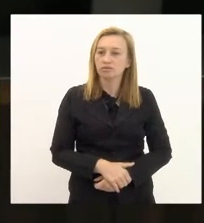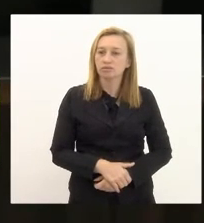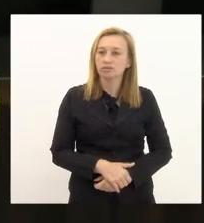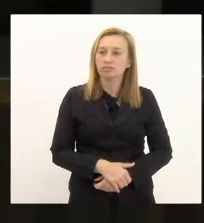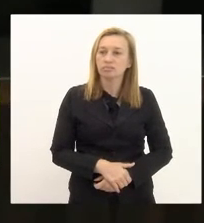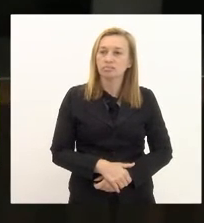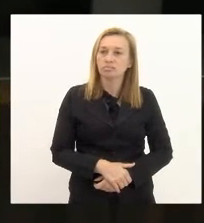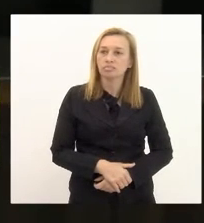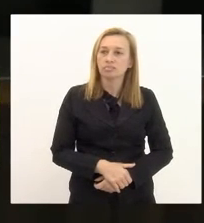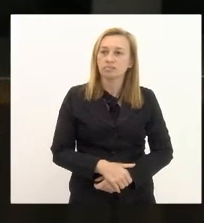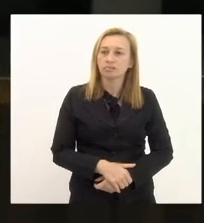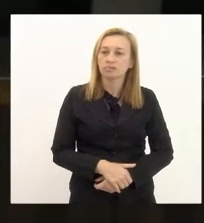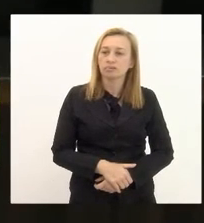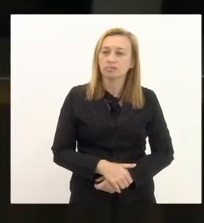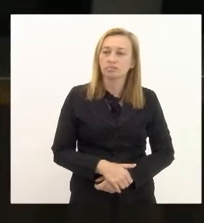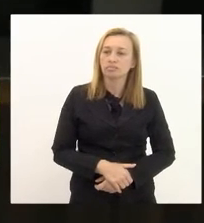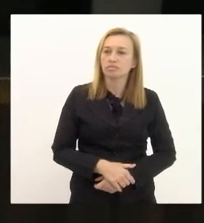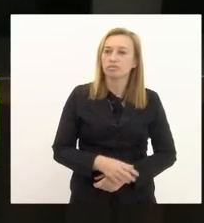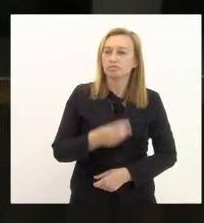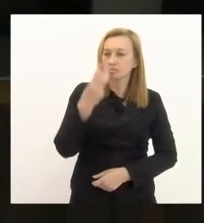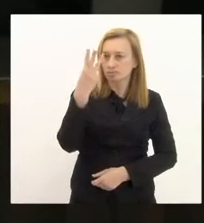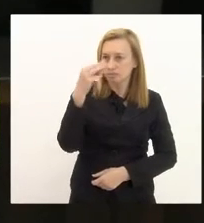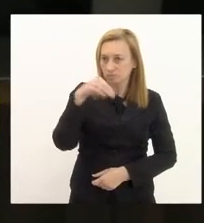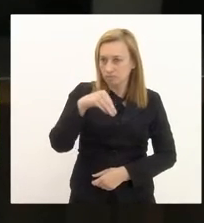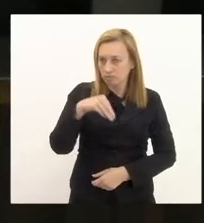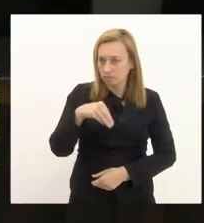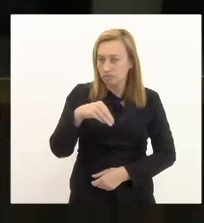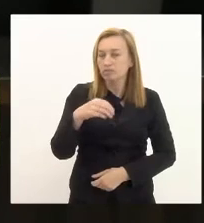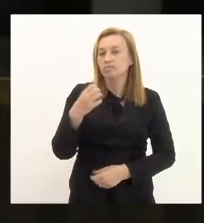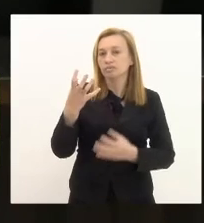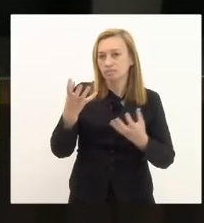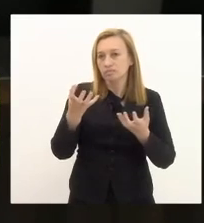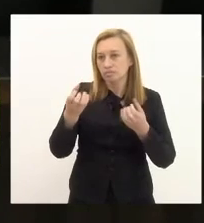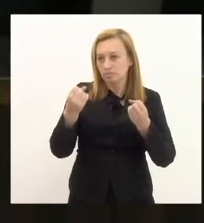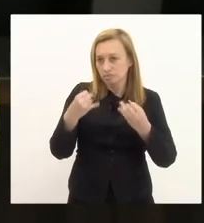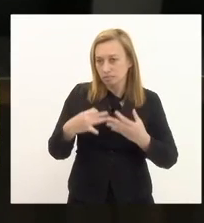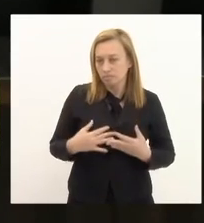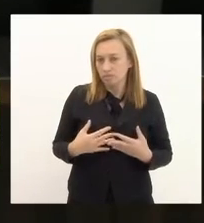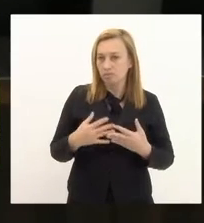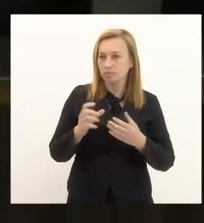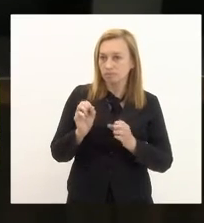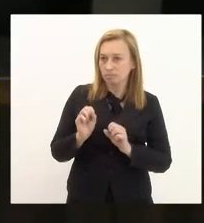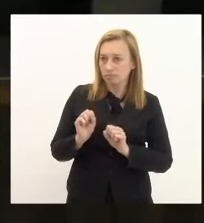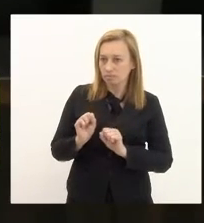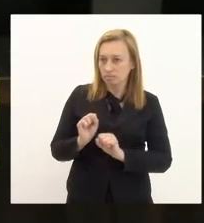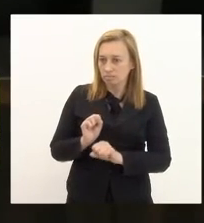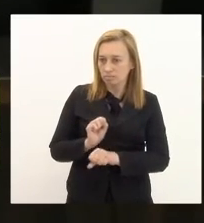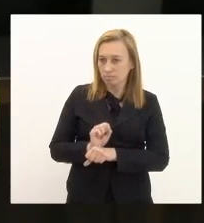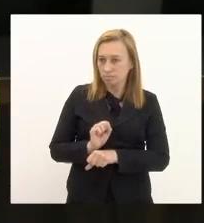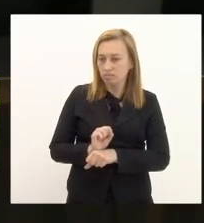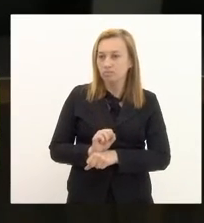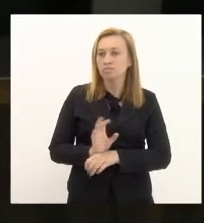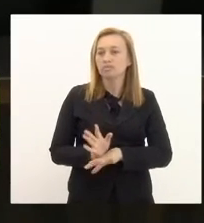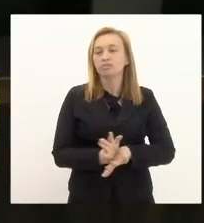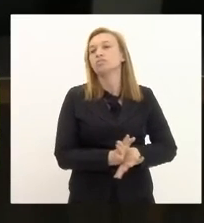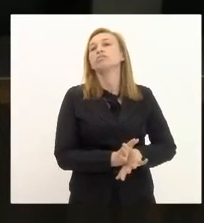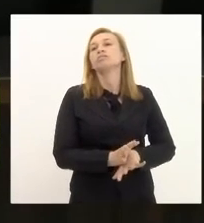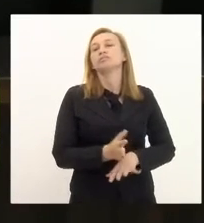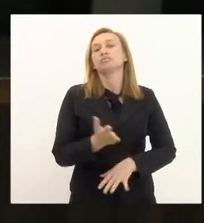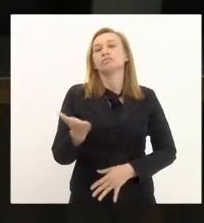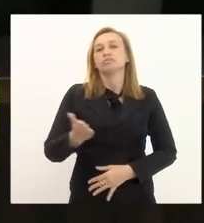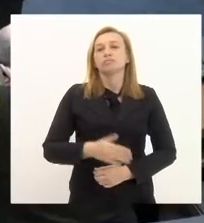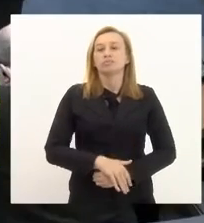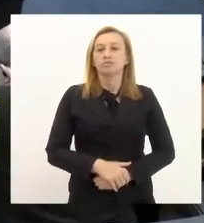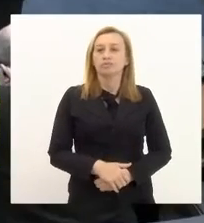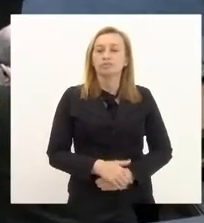vai ser excelência dispõe de três minutos querem já abriu já abriu a fala para vossa excelência' deputada por